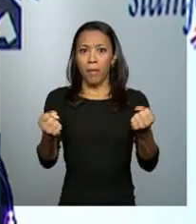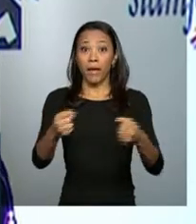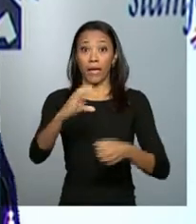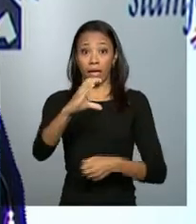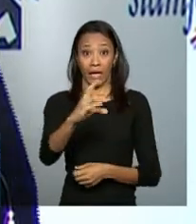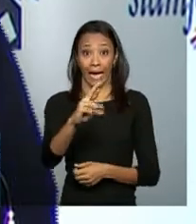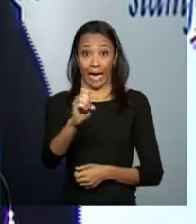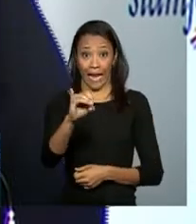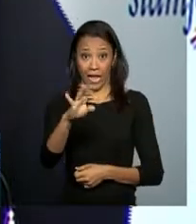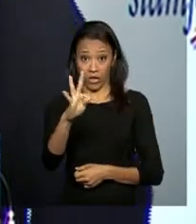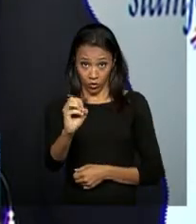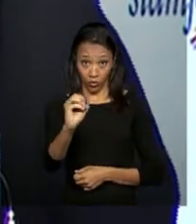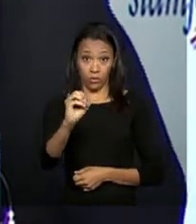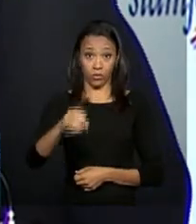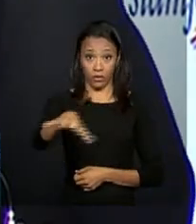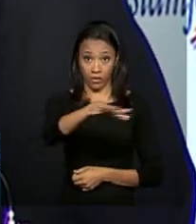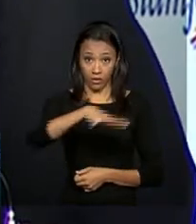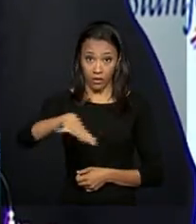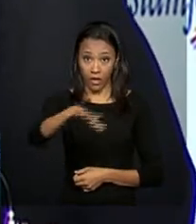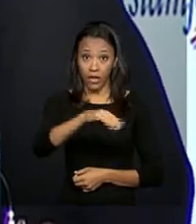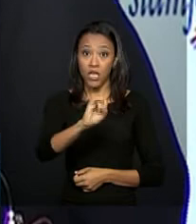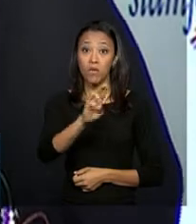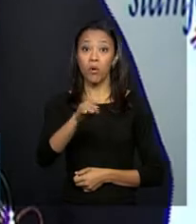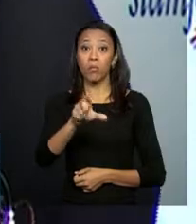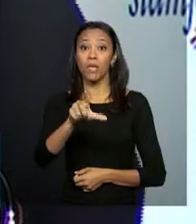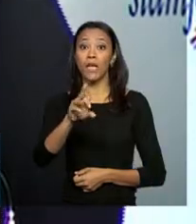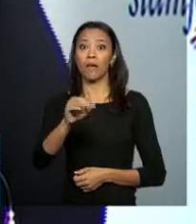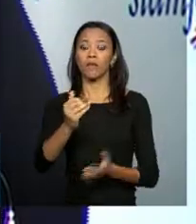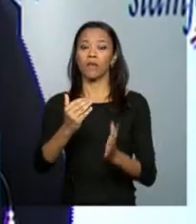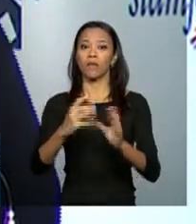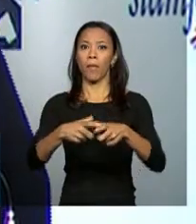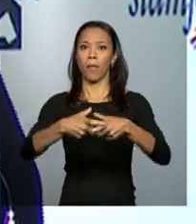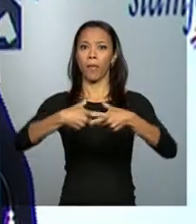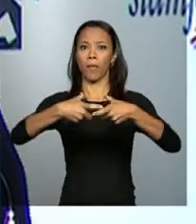Brasil cresceu de 1,5% do PIB para